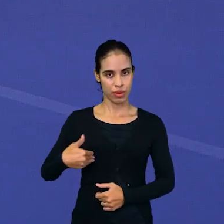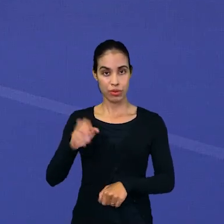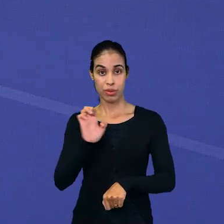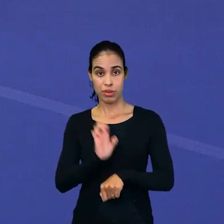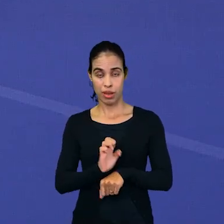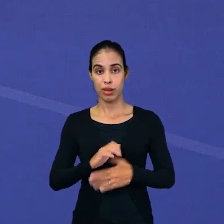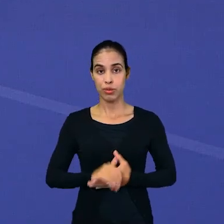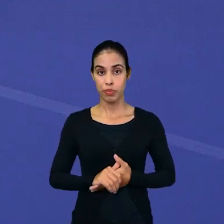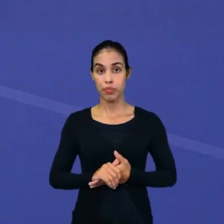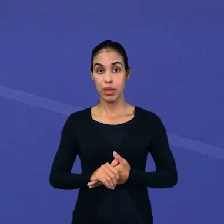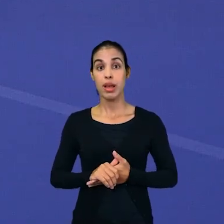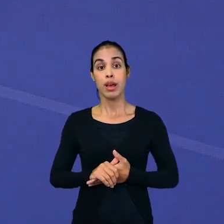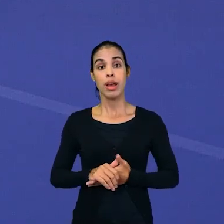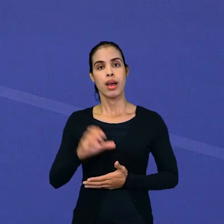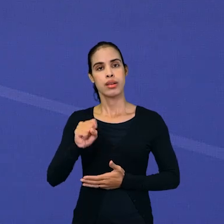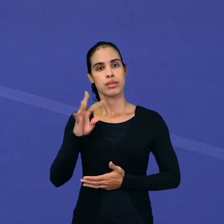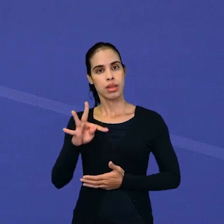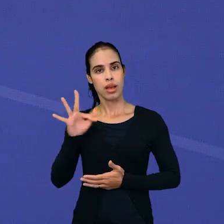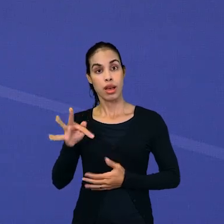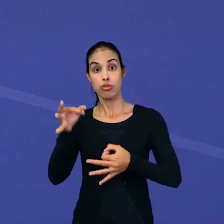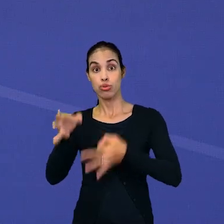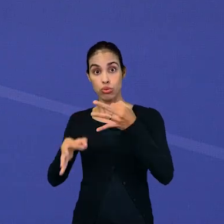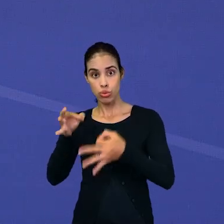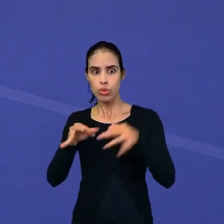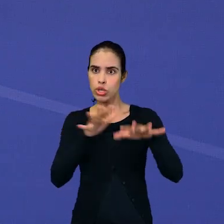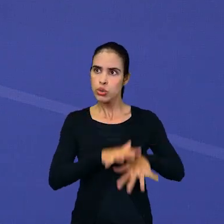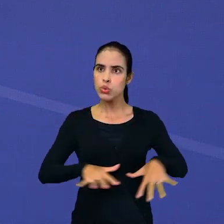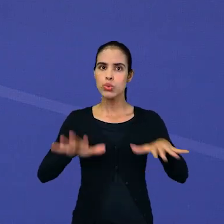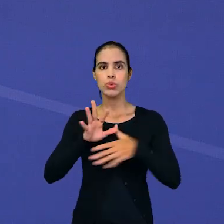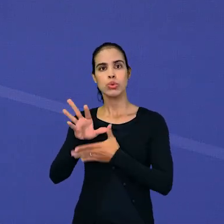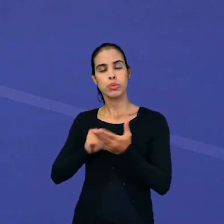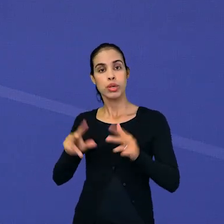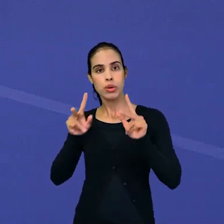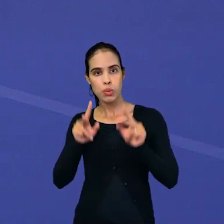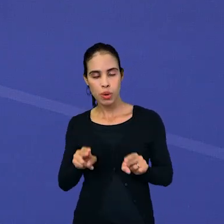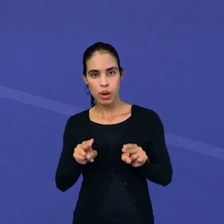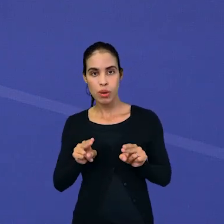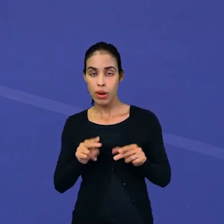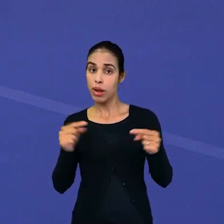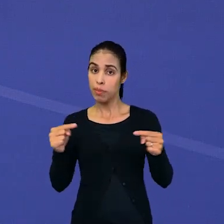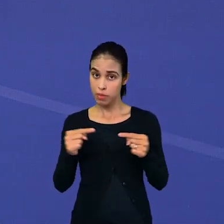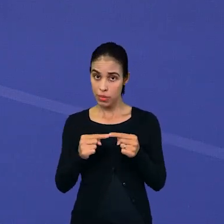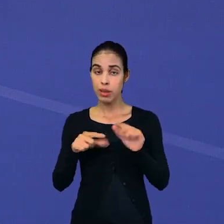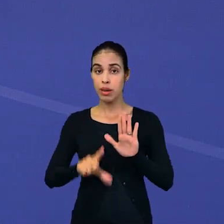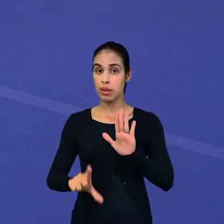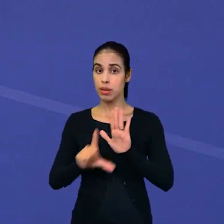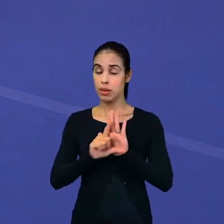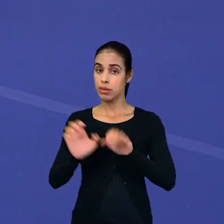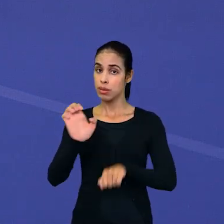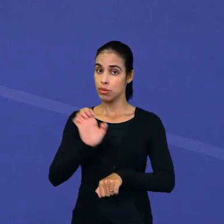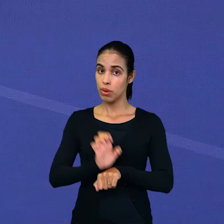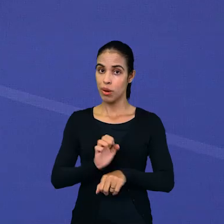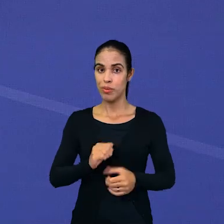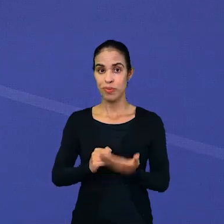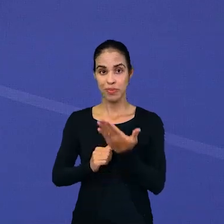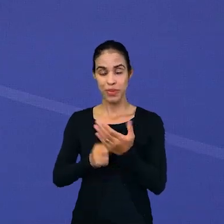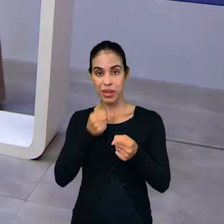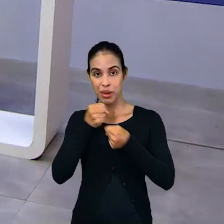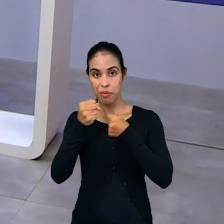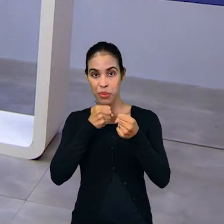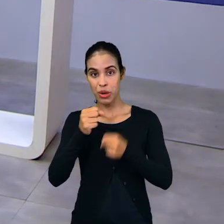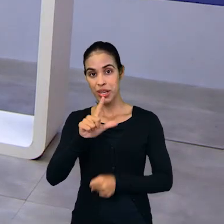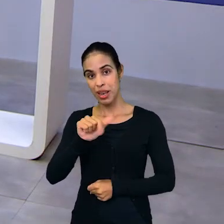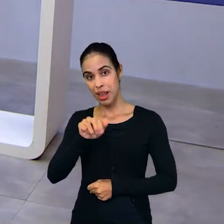Os ministros seguiram o entendimento do Supremo Tribunal Federal sobre a legalidade da recontratação, realizada de acordo com o que prevê uma lei